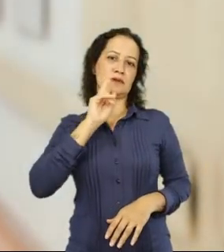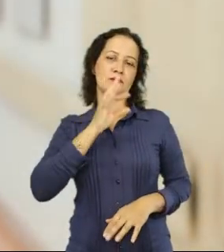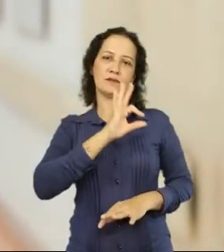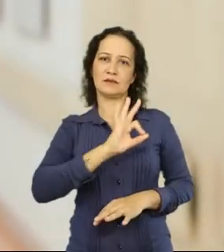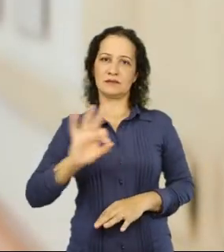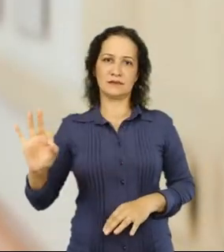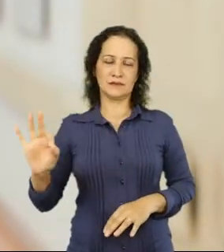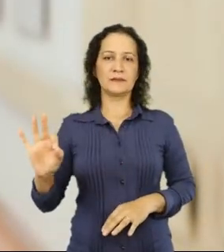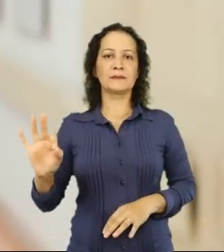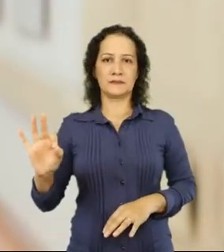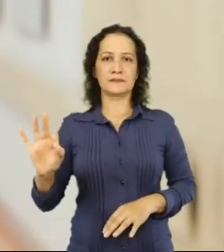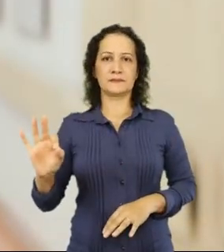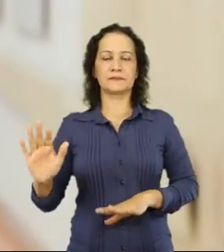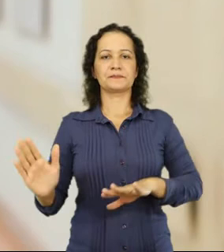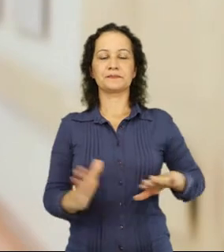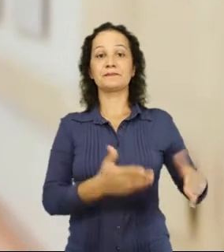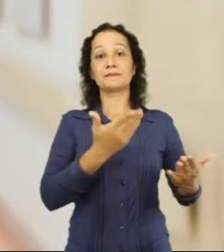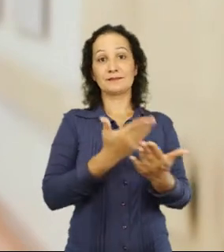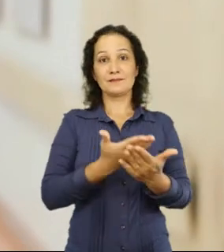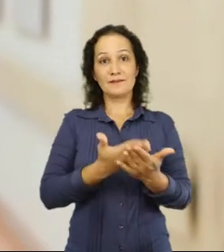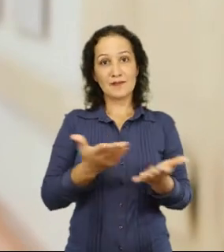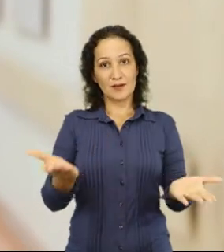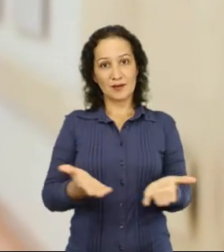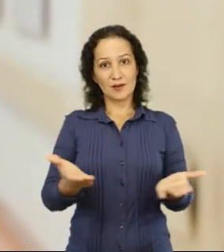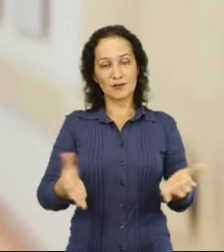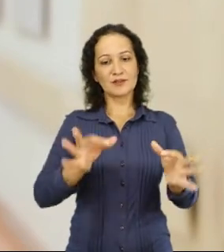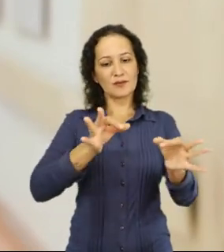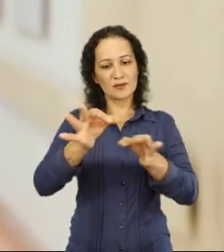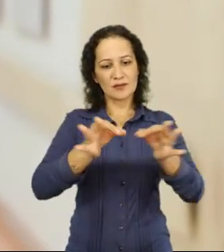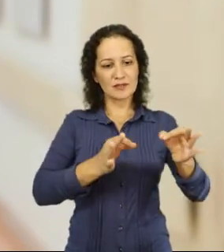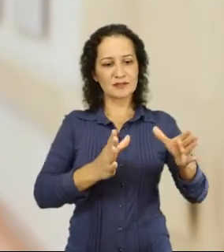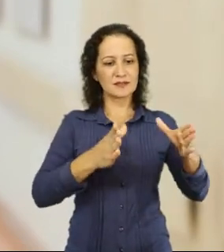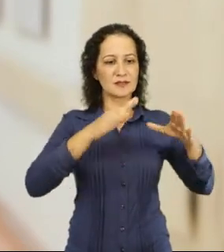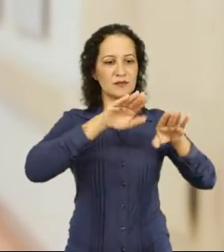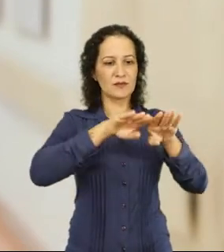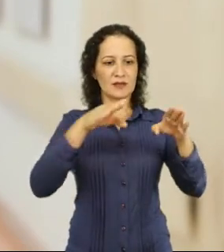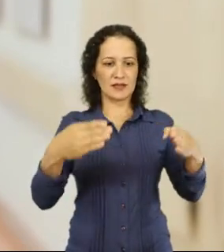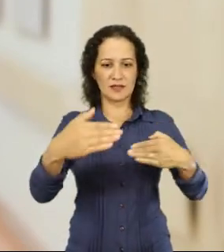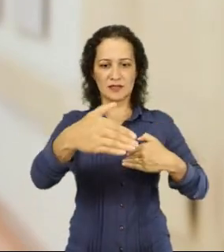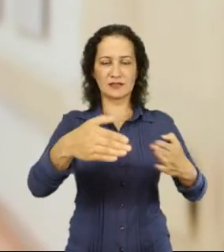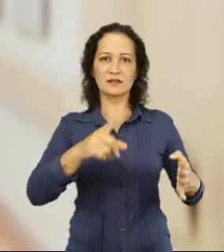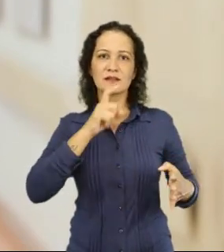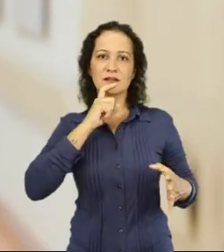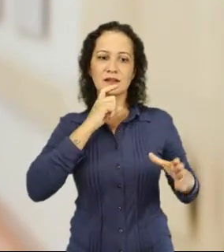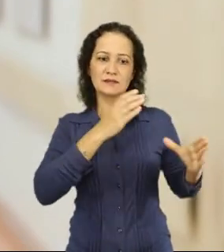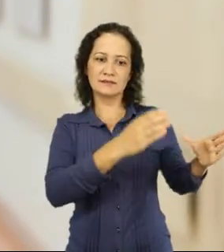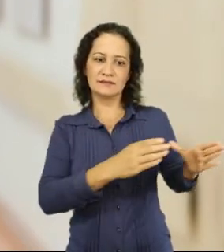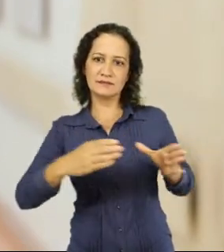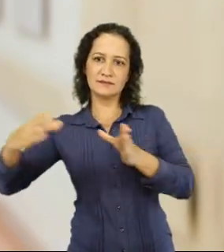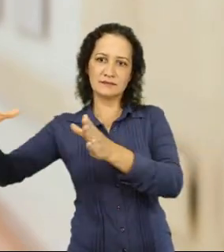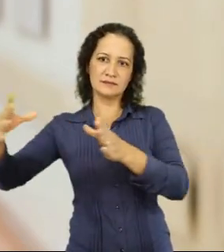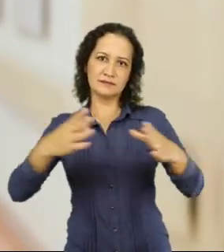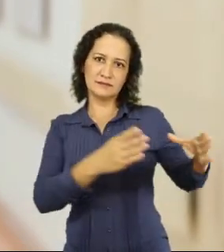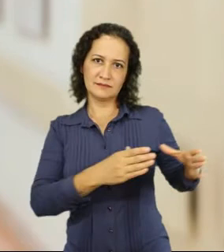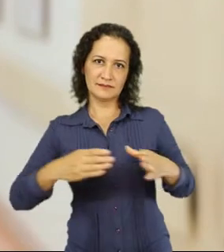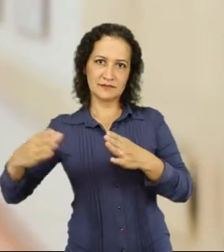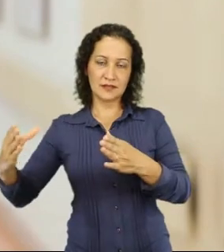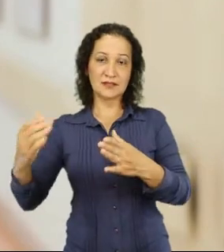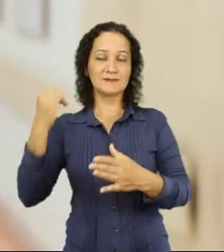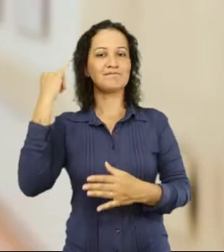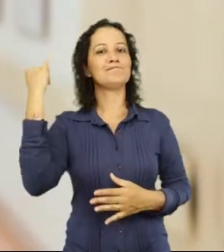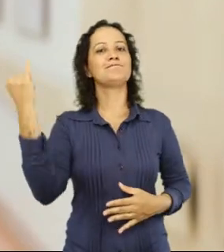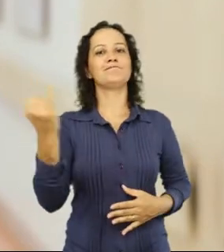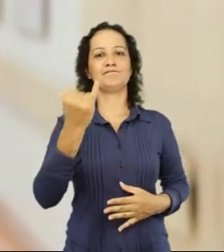Bem, nós vimos então nessa aula a organização de caixas térmicas para transporte, um assunto muito importante que